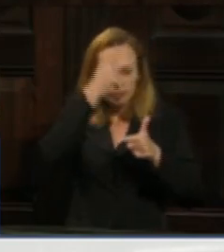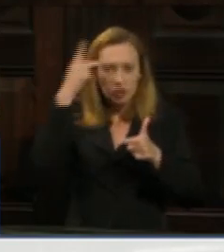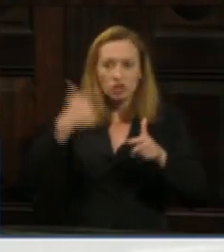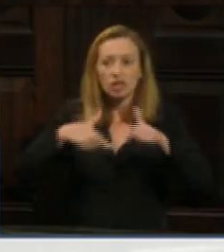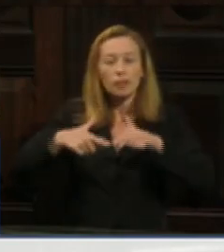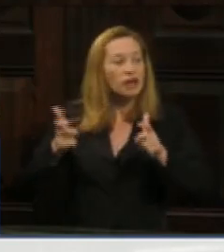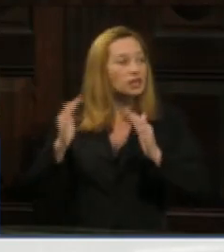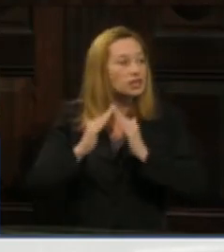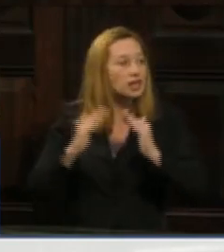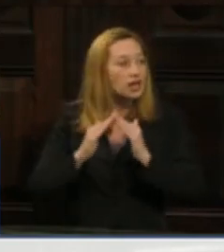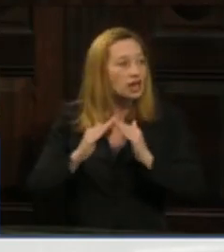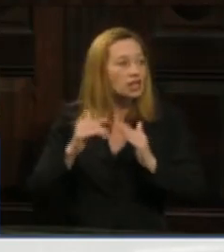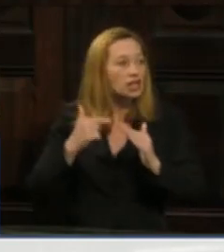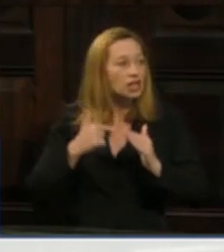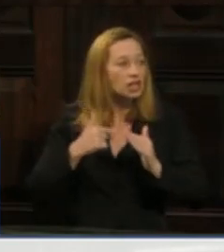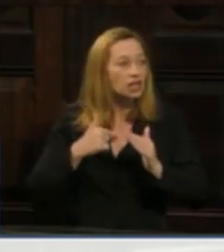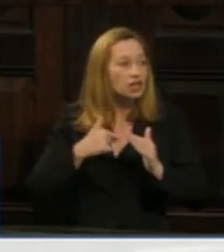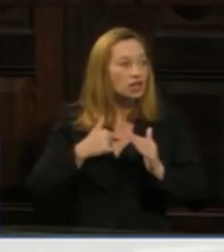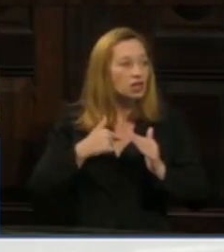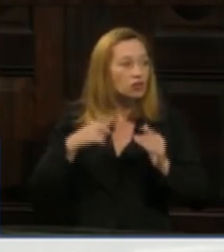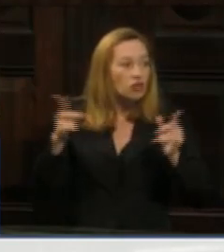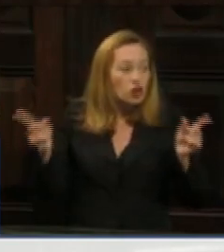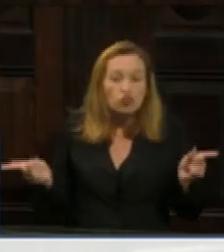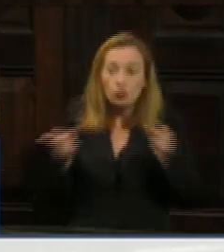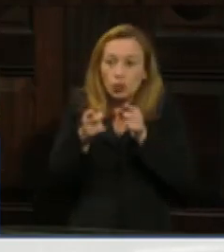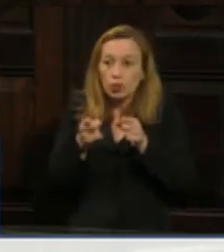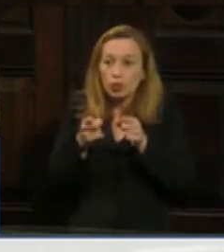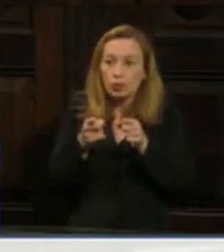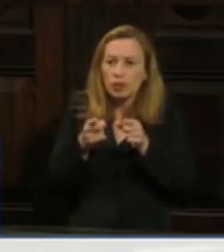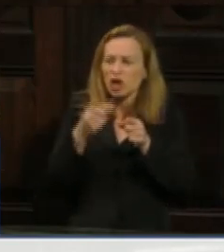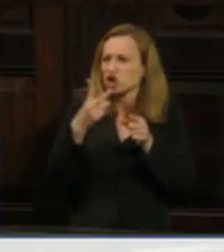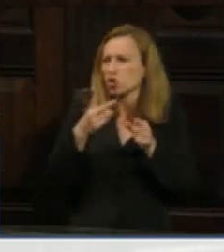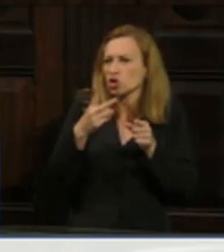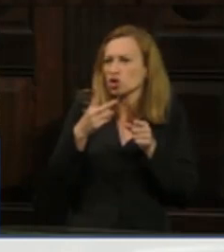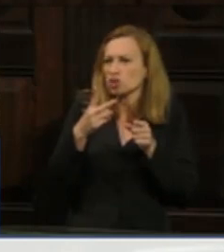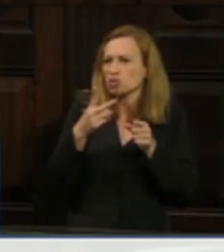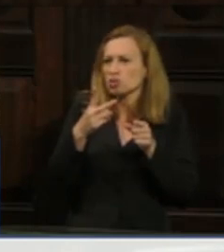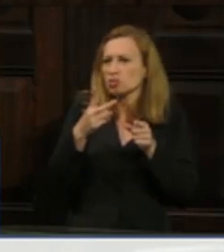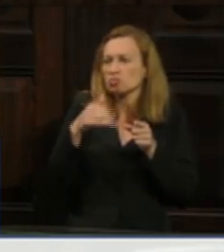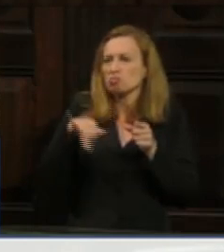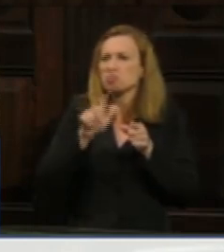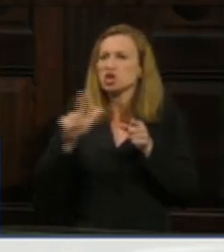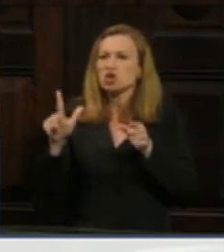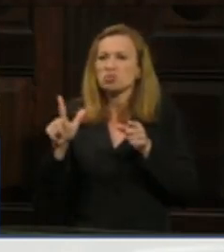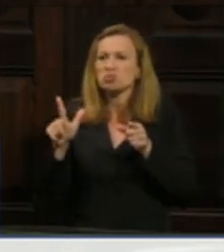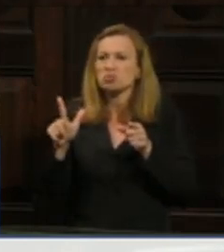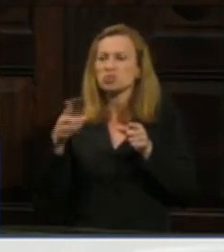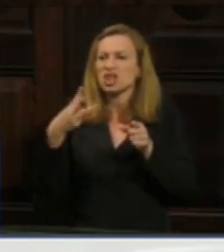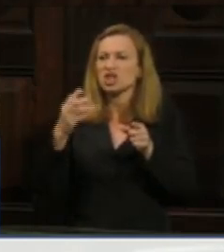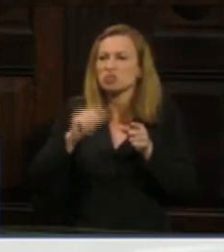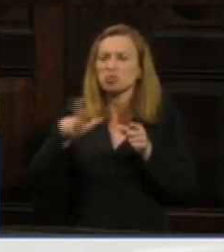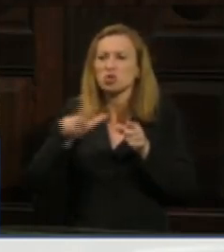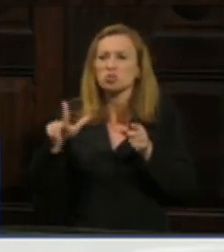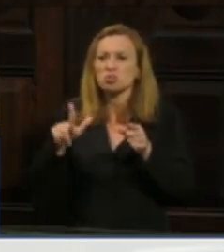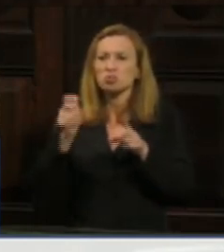de R$700 mil ao longo de todo o ano 2016. Eu fiz a conta aqui, se a gente